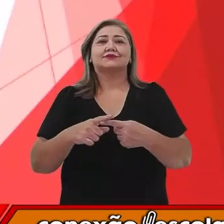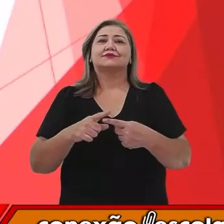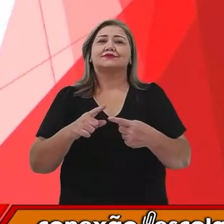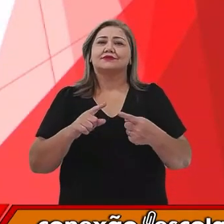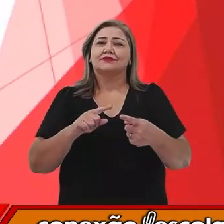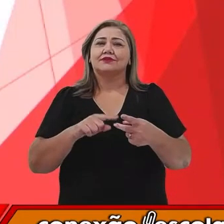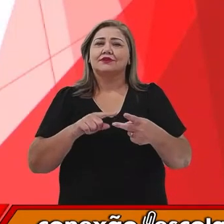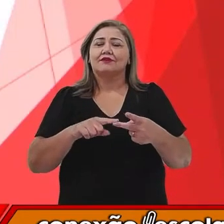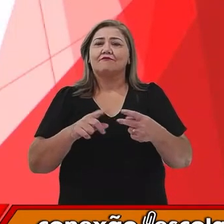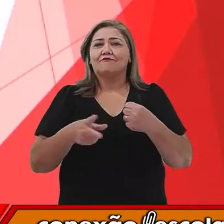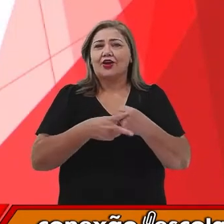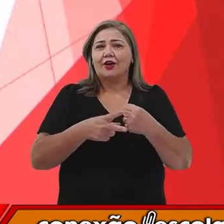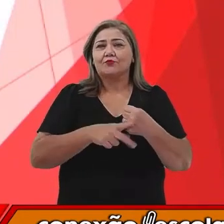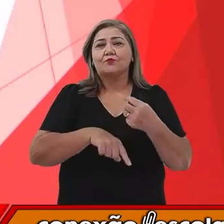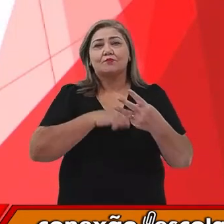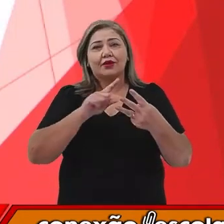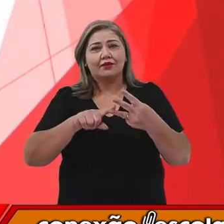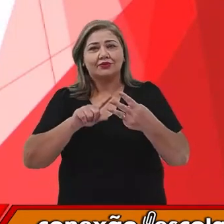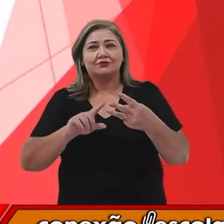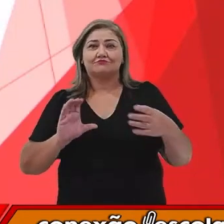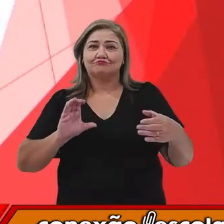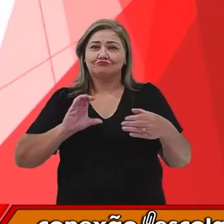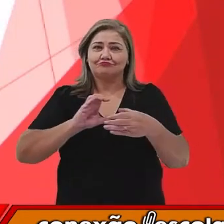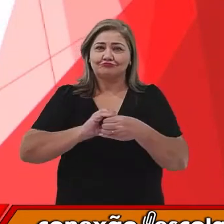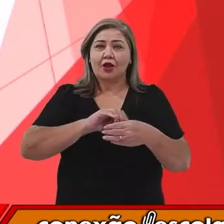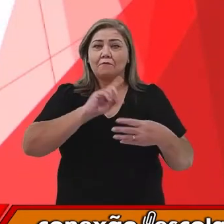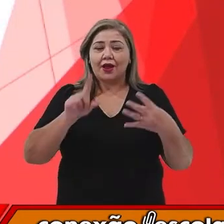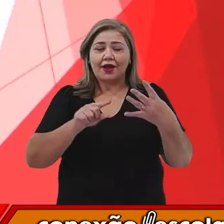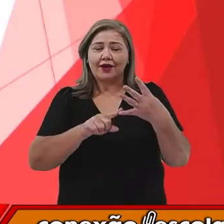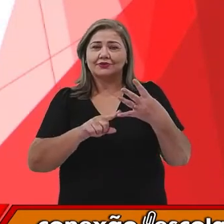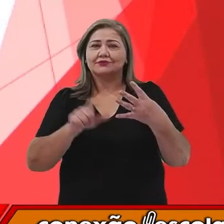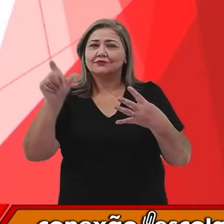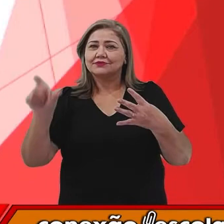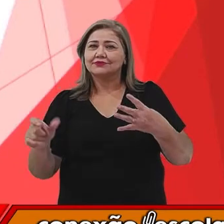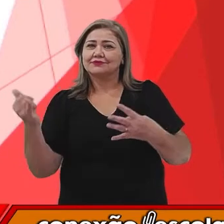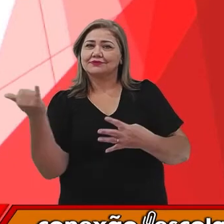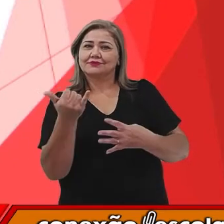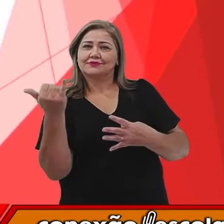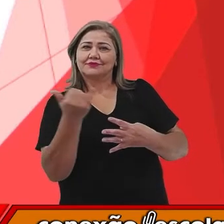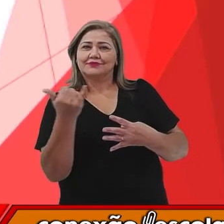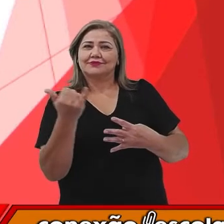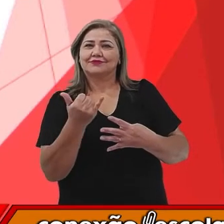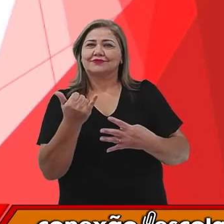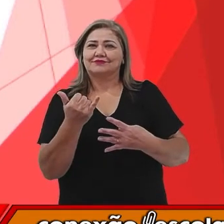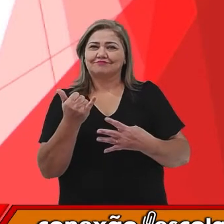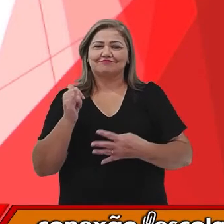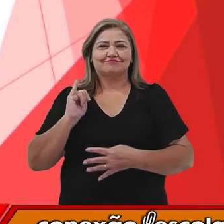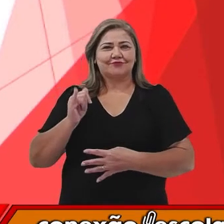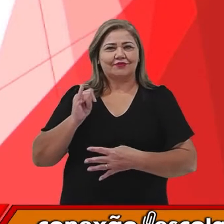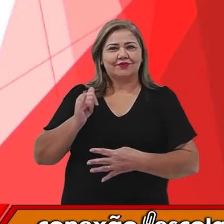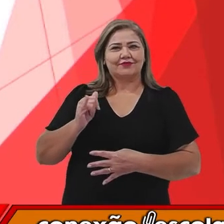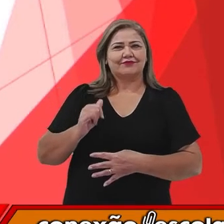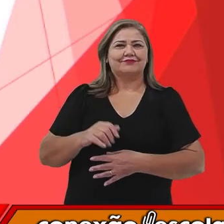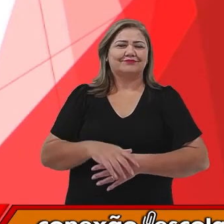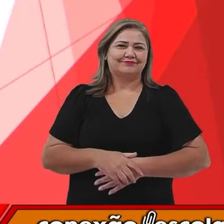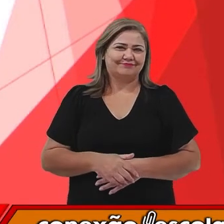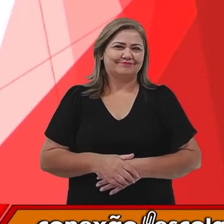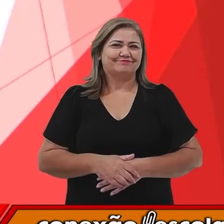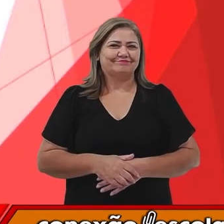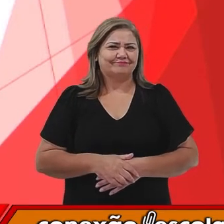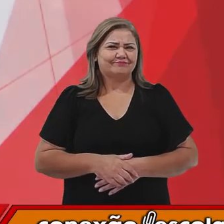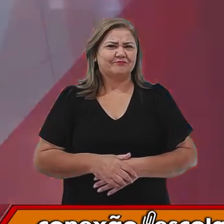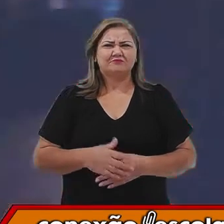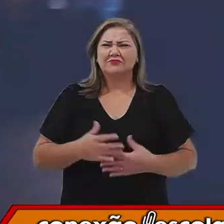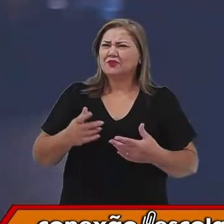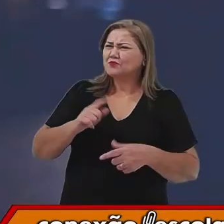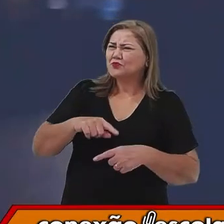mais conjunção, mais a fala da personagem pelas palavras do narrador.